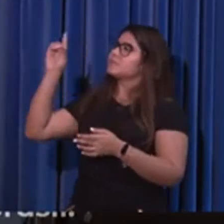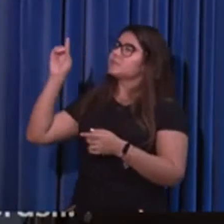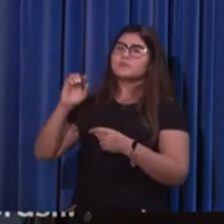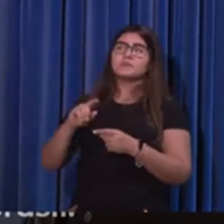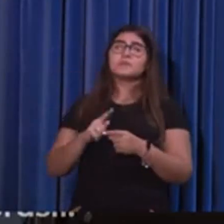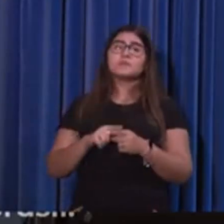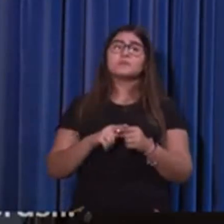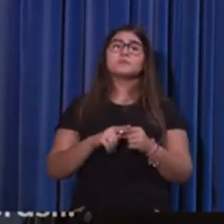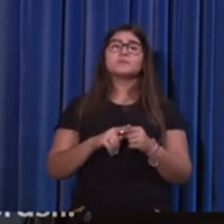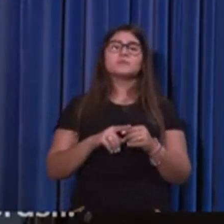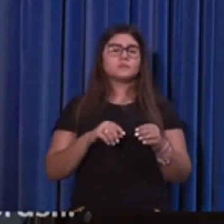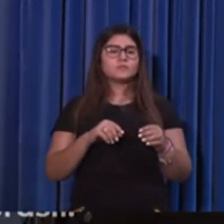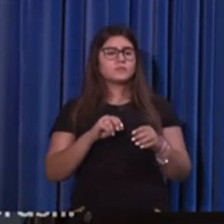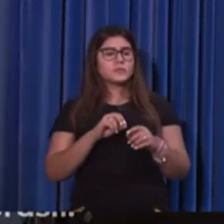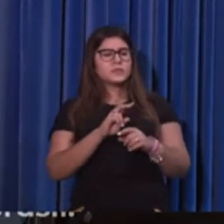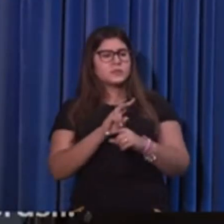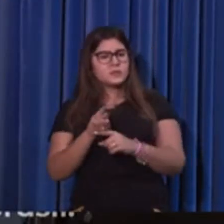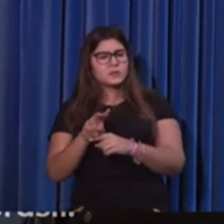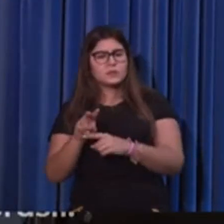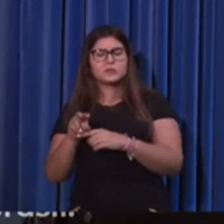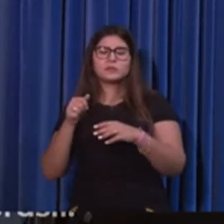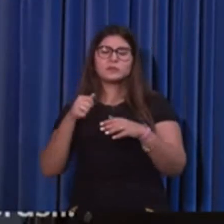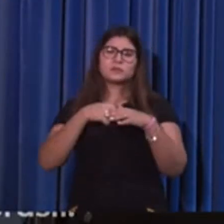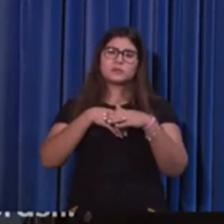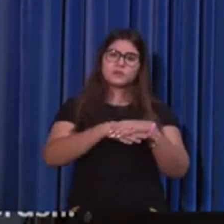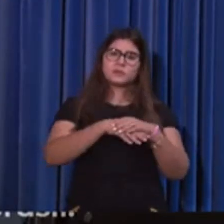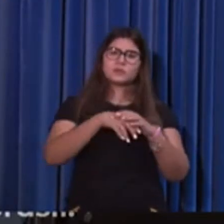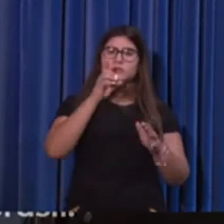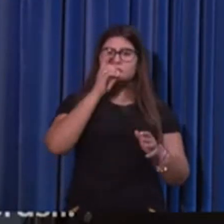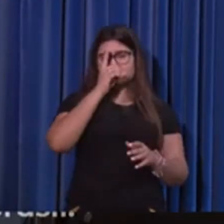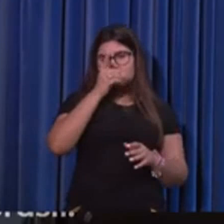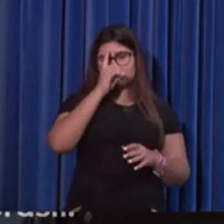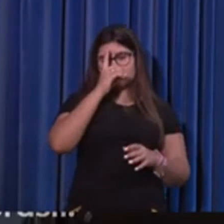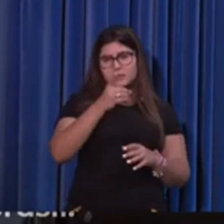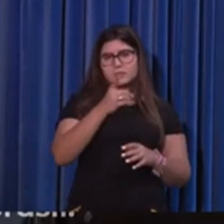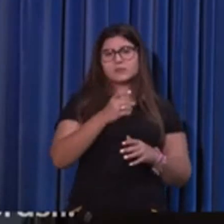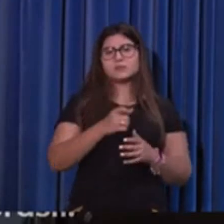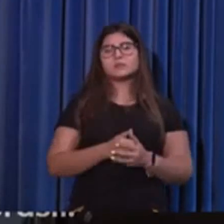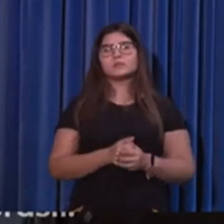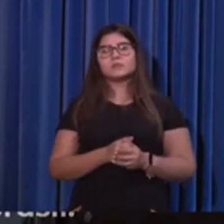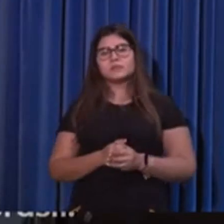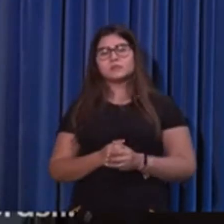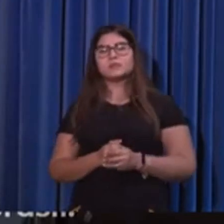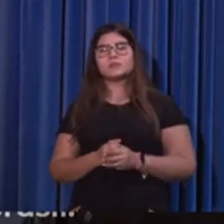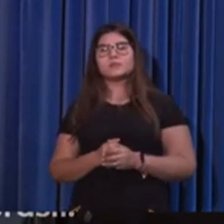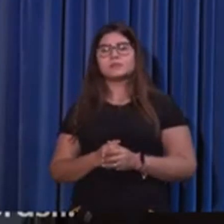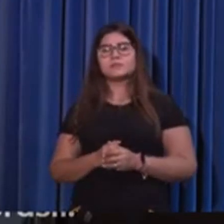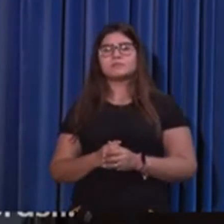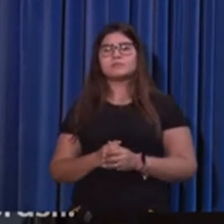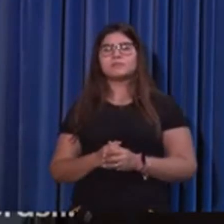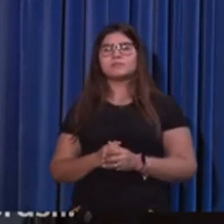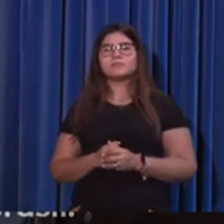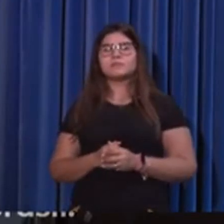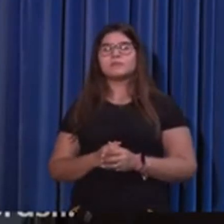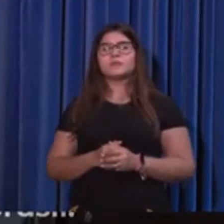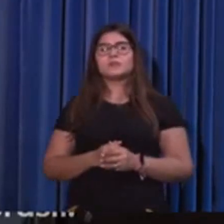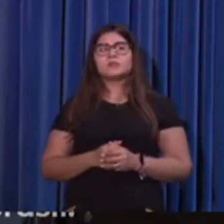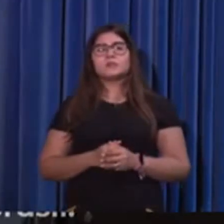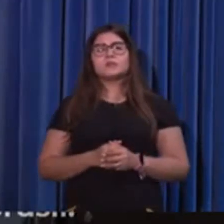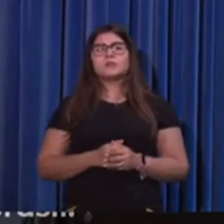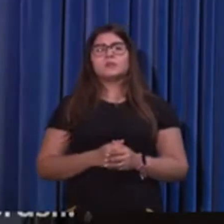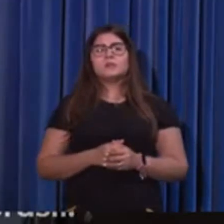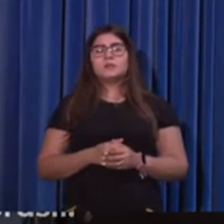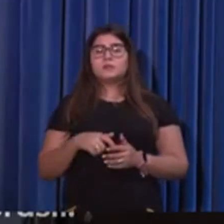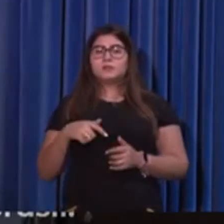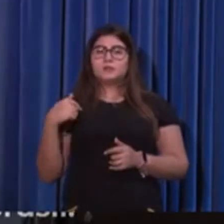em guardar os seus preceitos e em andar de luto diante do Senhor dos Exércitos? Ora, pois, nós